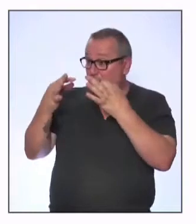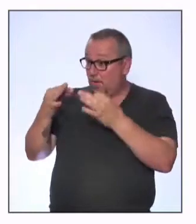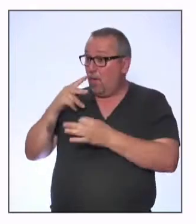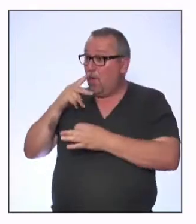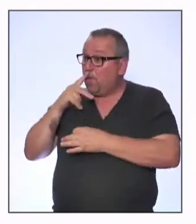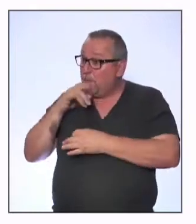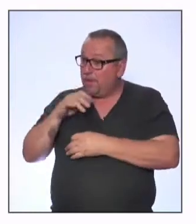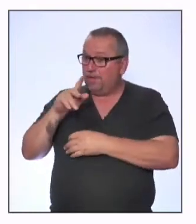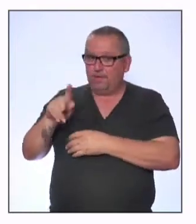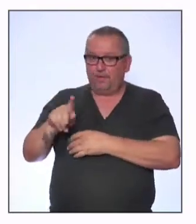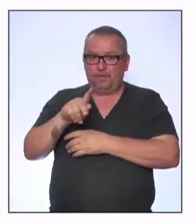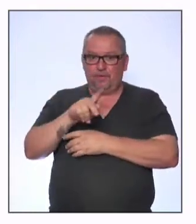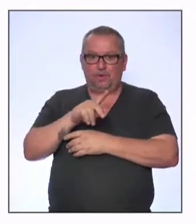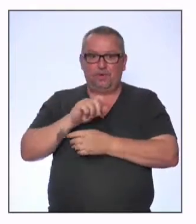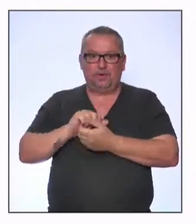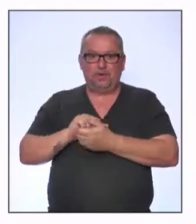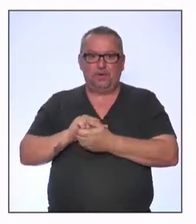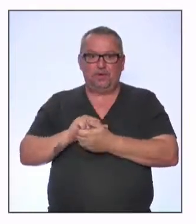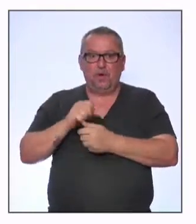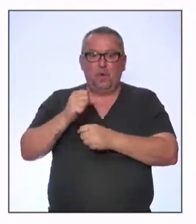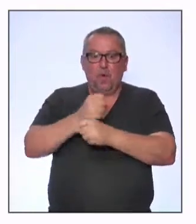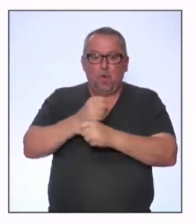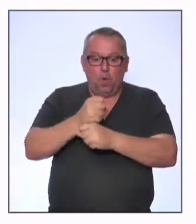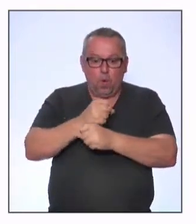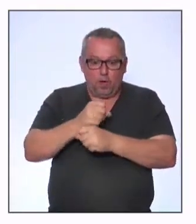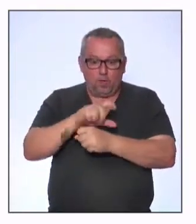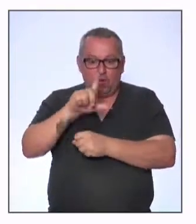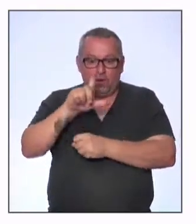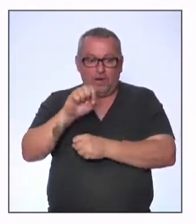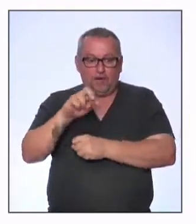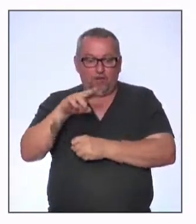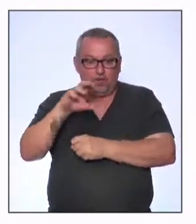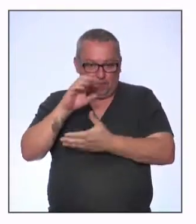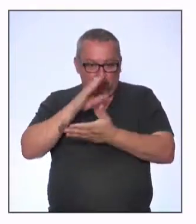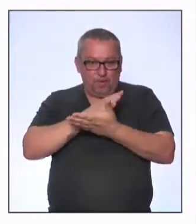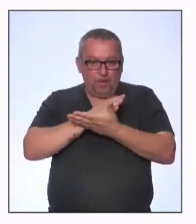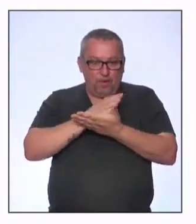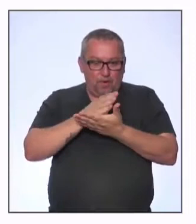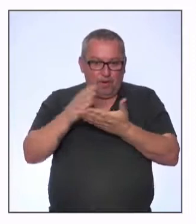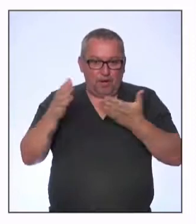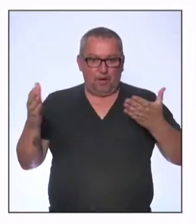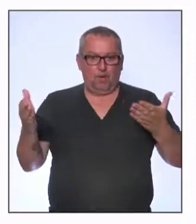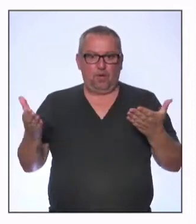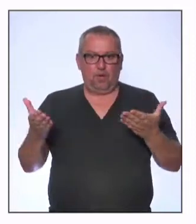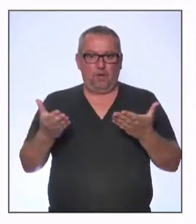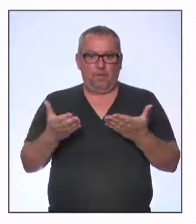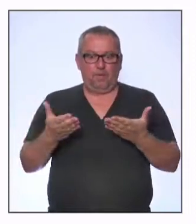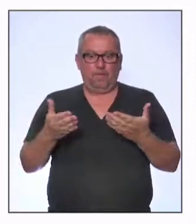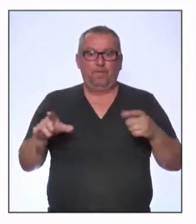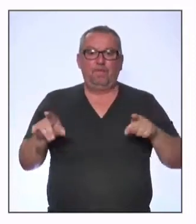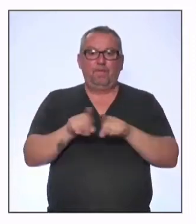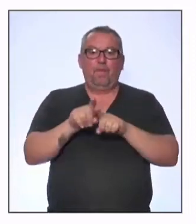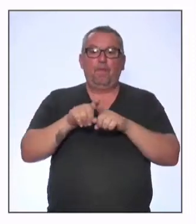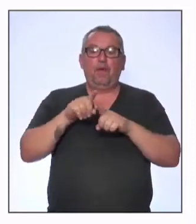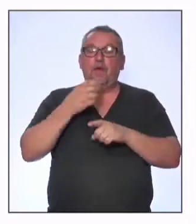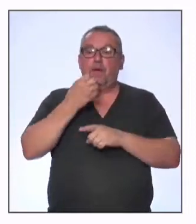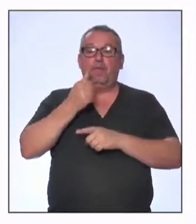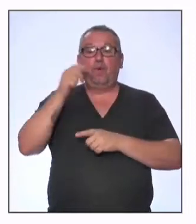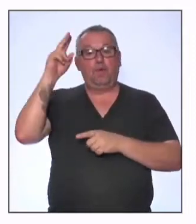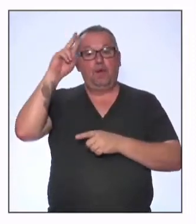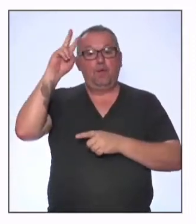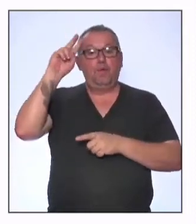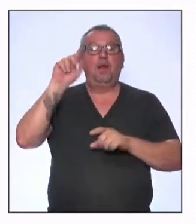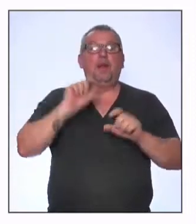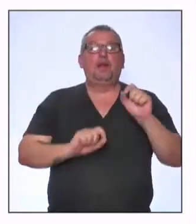pais e professores. O ano letivo inicia, está começando, e é sempre bom lembrar